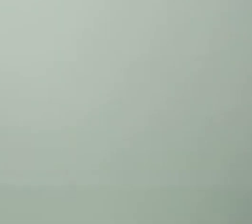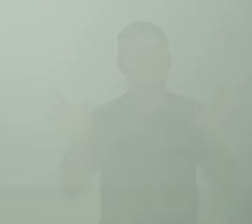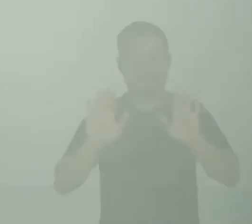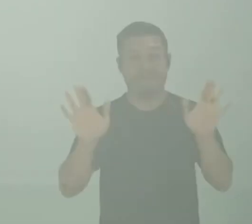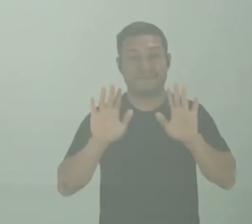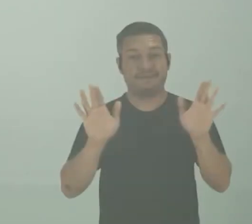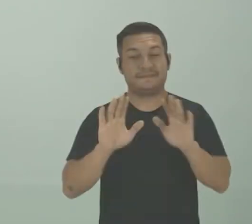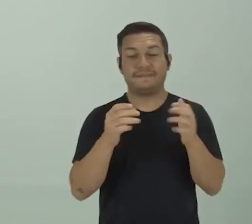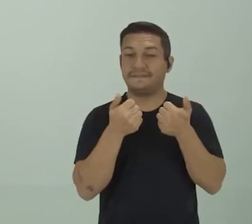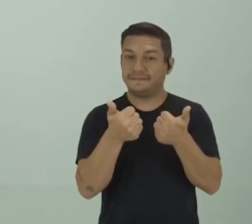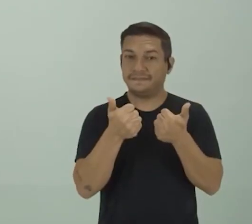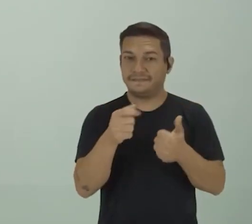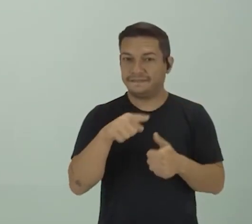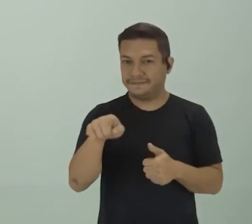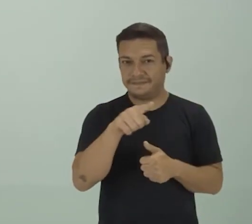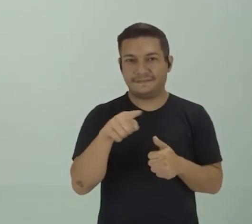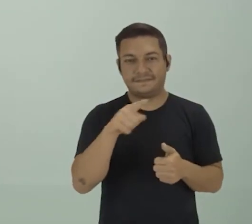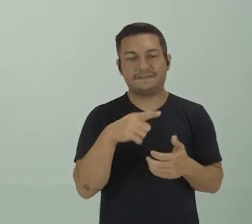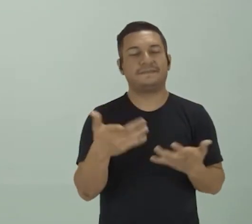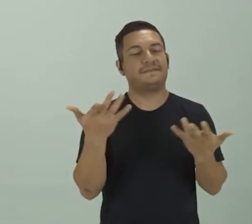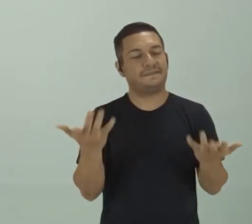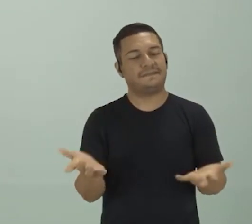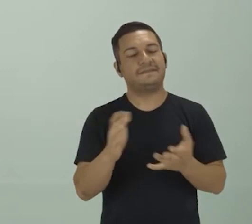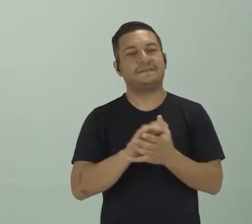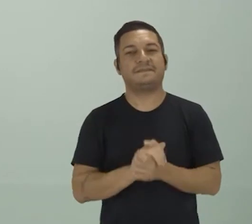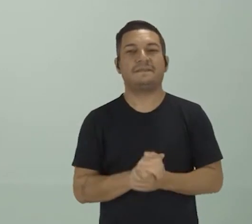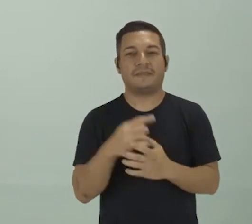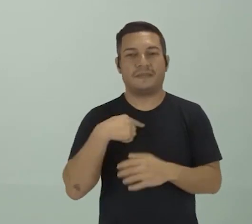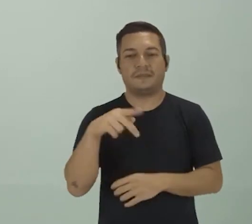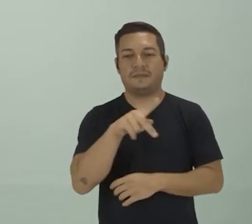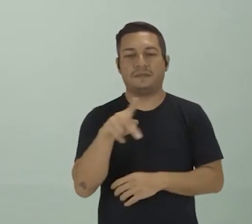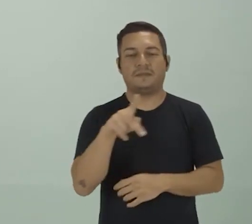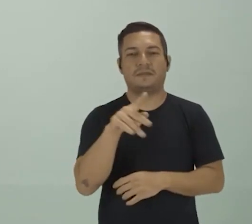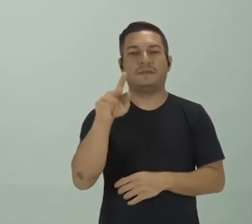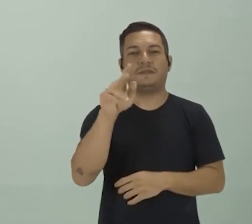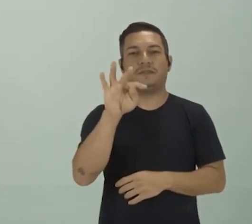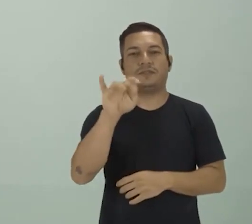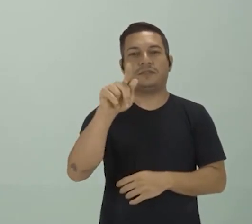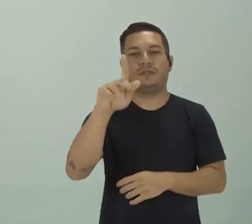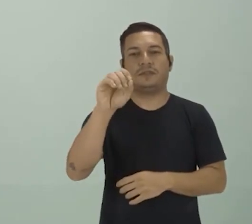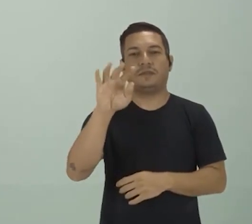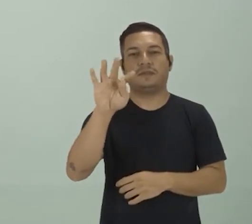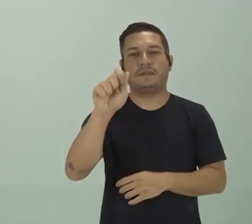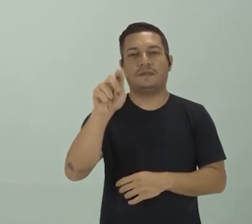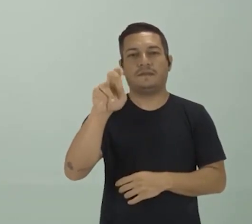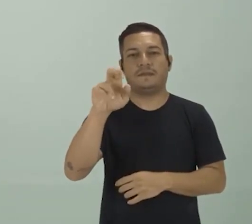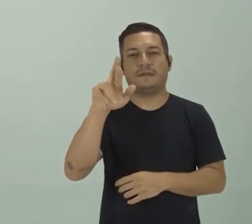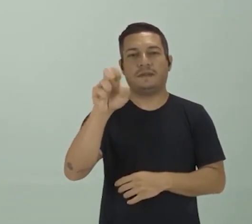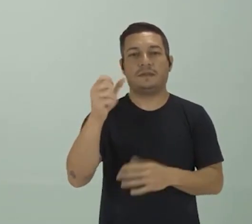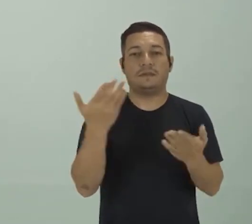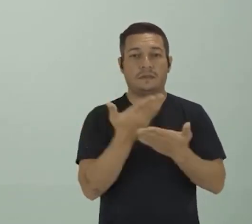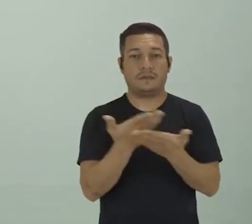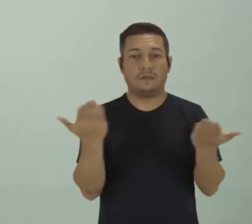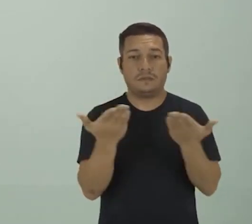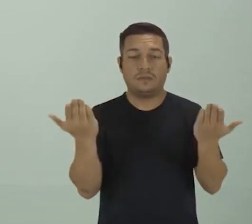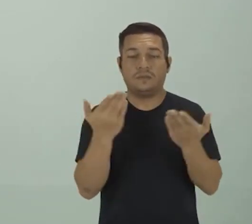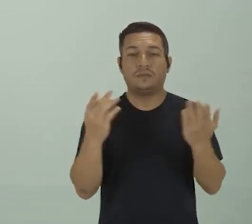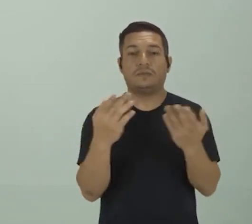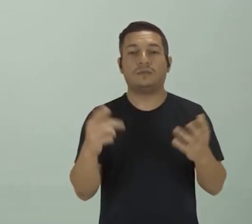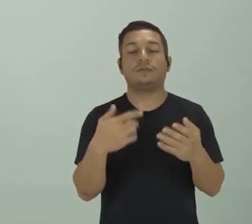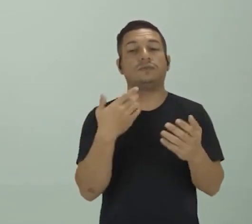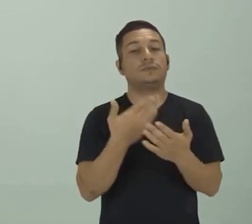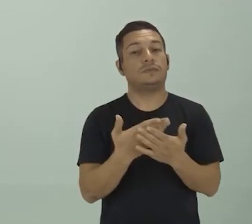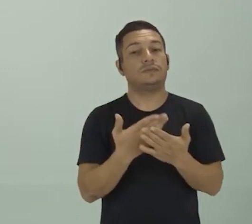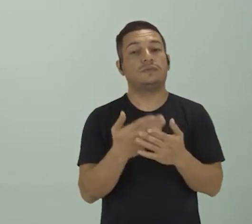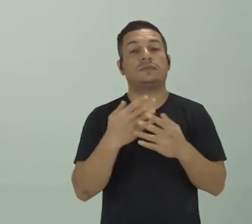Olá pessoal tudo bem com vocês Espero que sim eu sou o professor Thiago Tavares e na aula de hoje nós vamos te dar um assunto muito